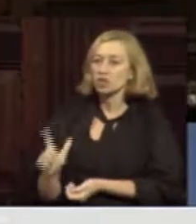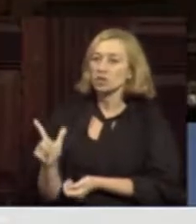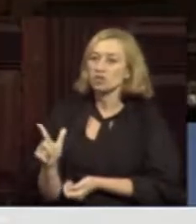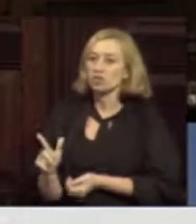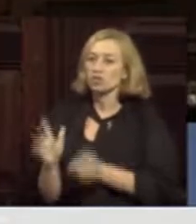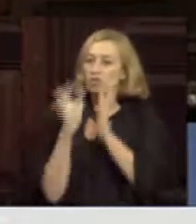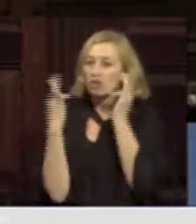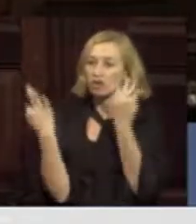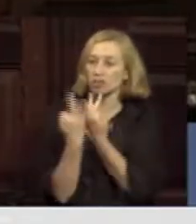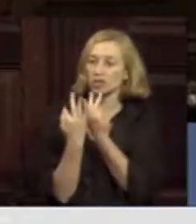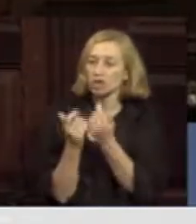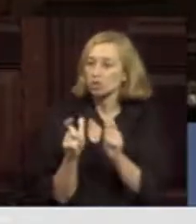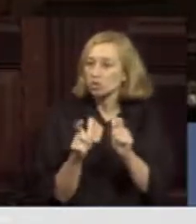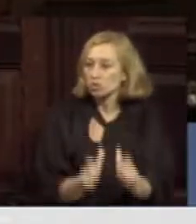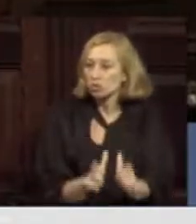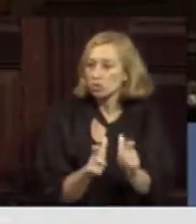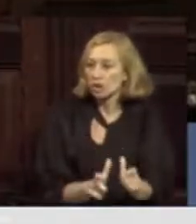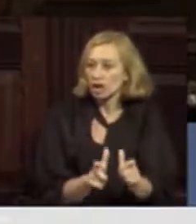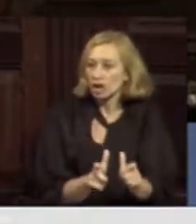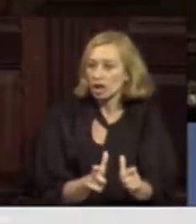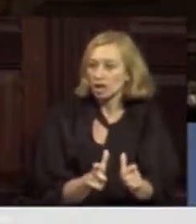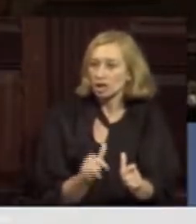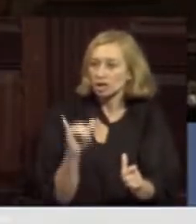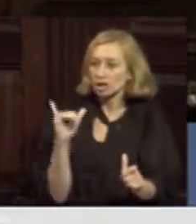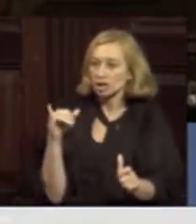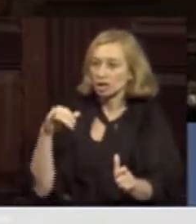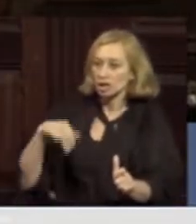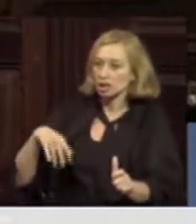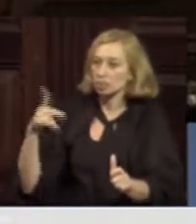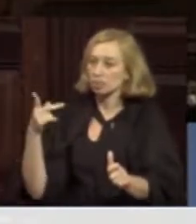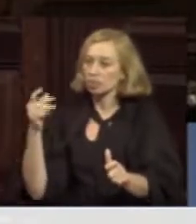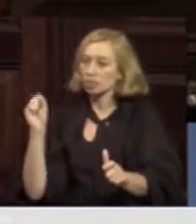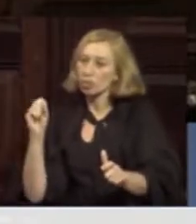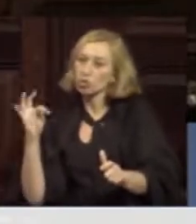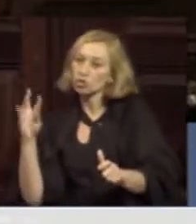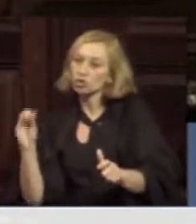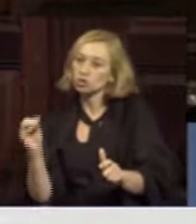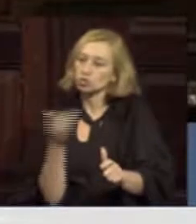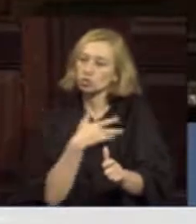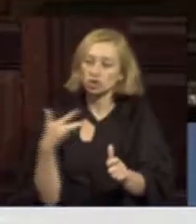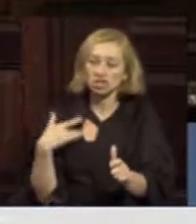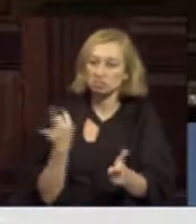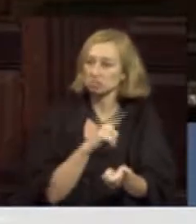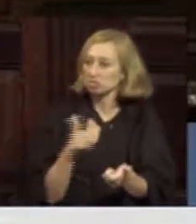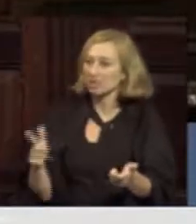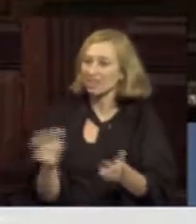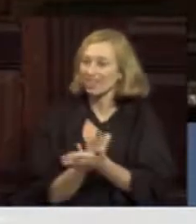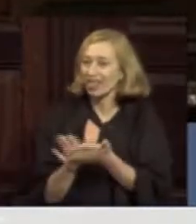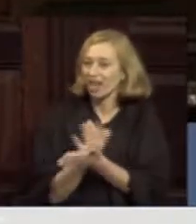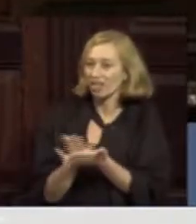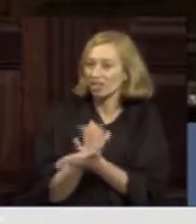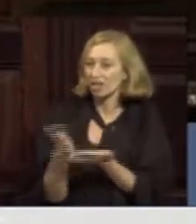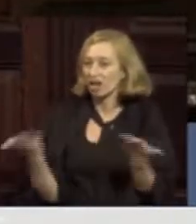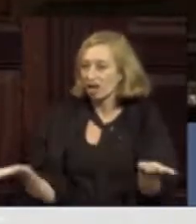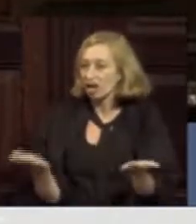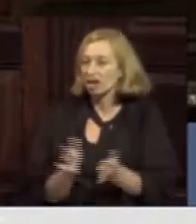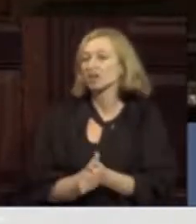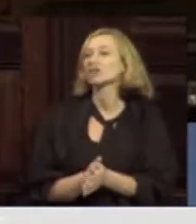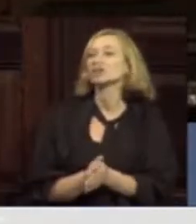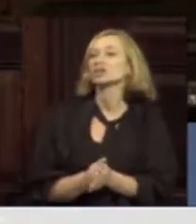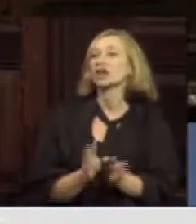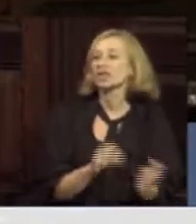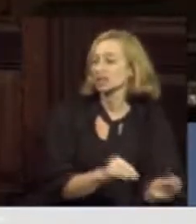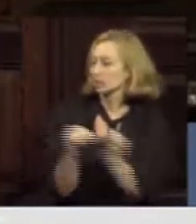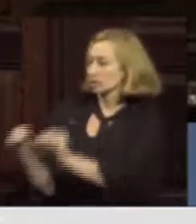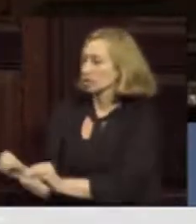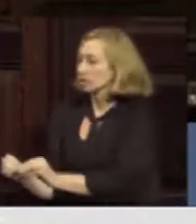tem creche, que não tem posto de saúde, que não tem mobilidade para que as pessoas possam se deslocar, gerando problemas, inclusive, para